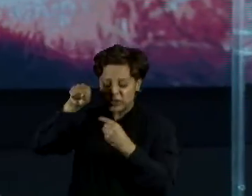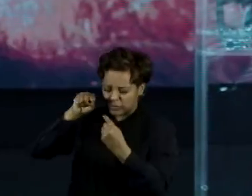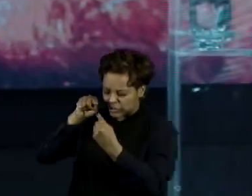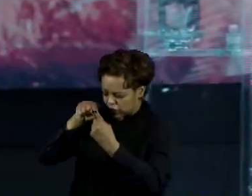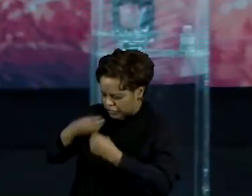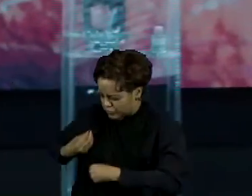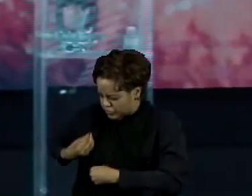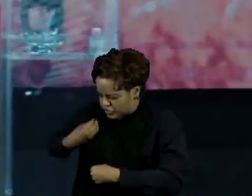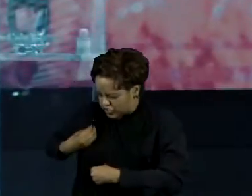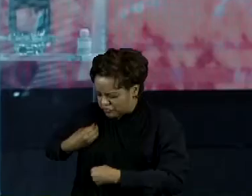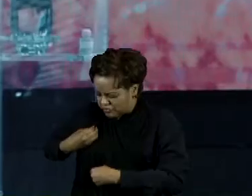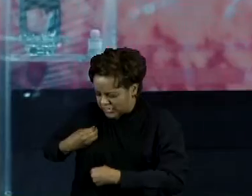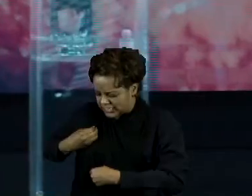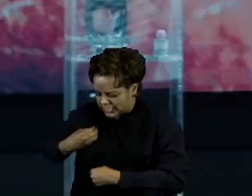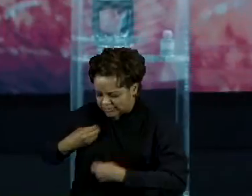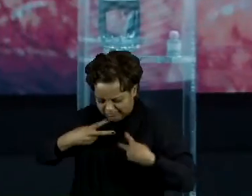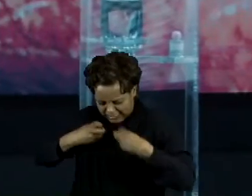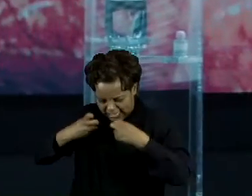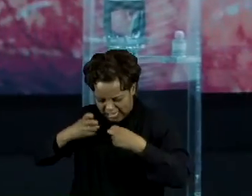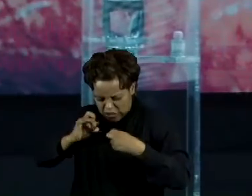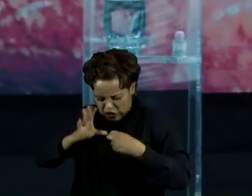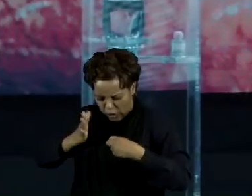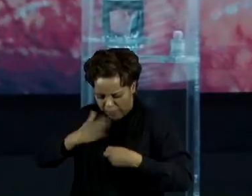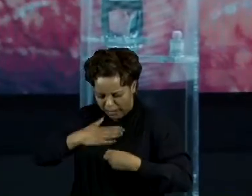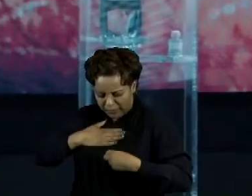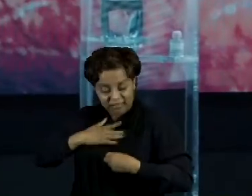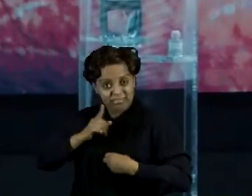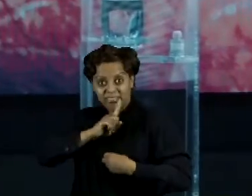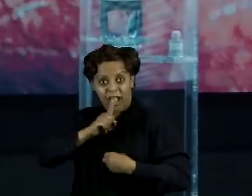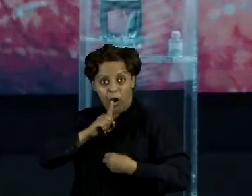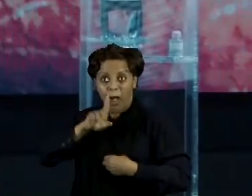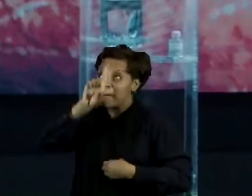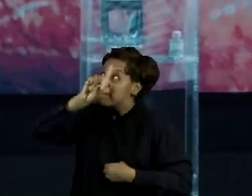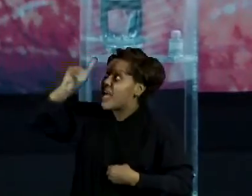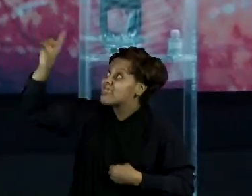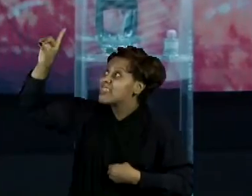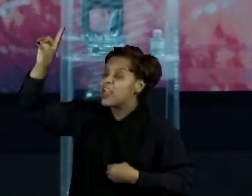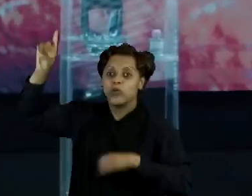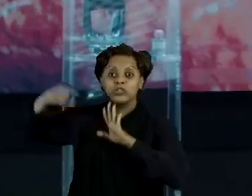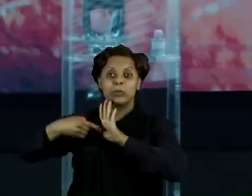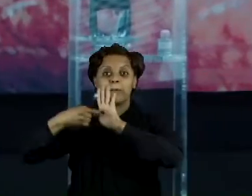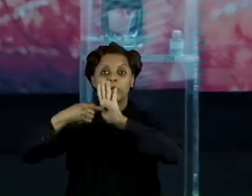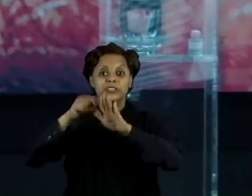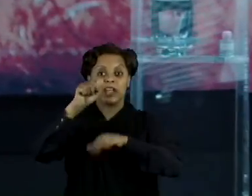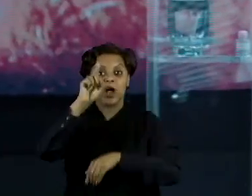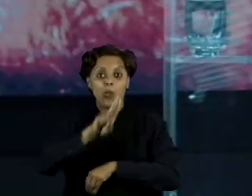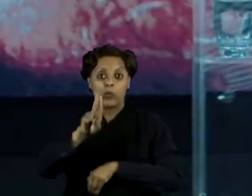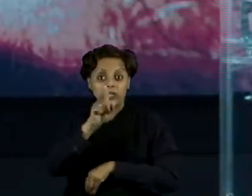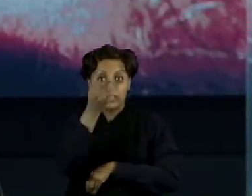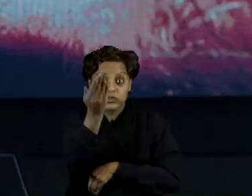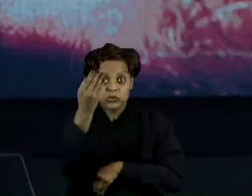você. É para Deus em primeiro lugar e é para os outros.